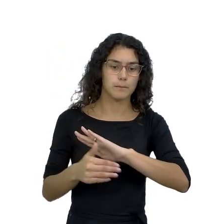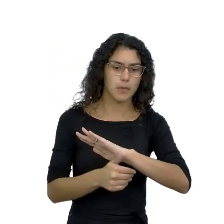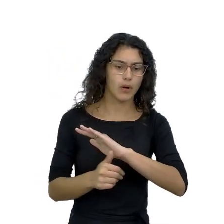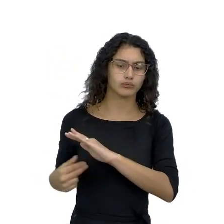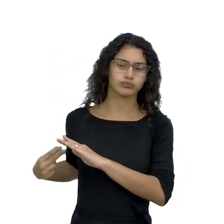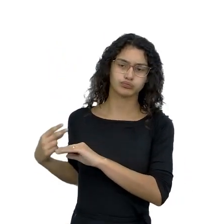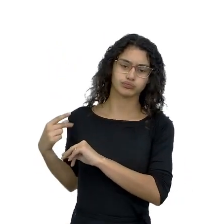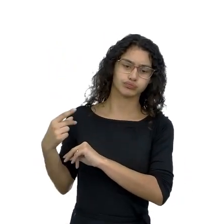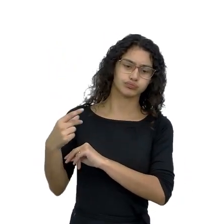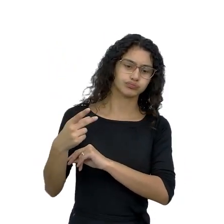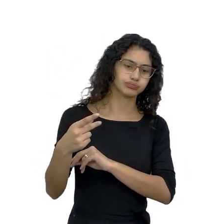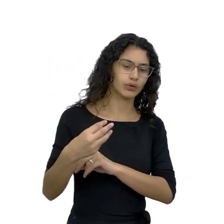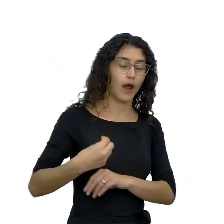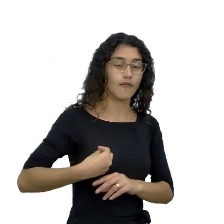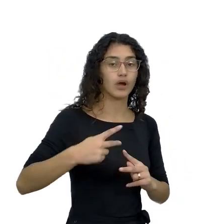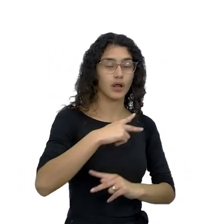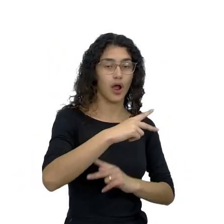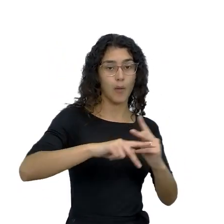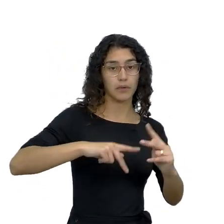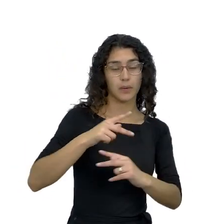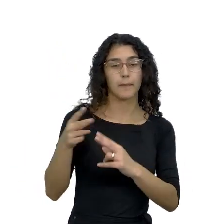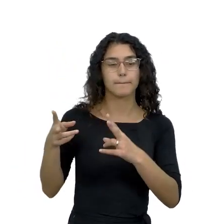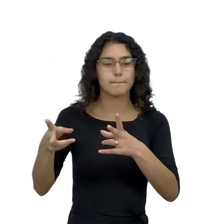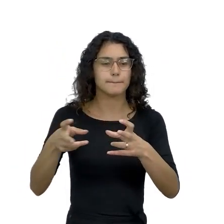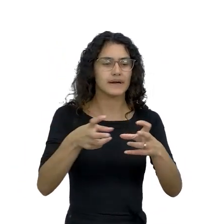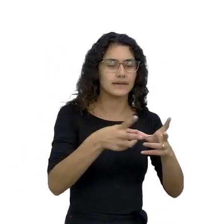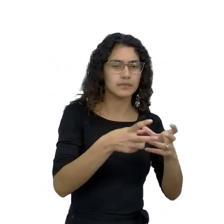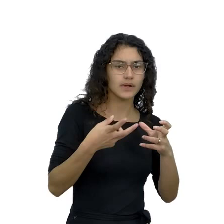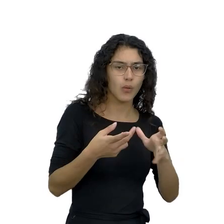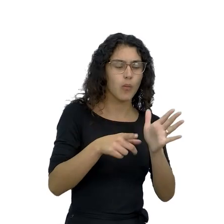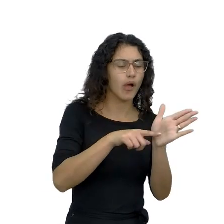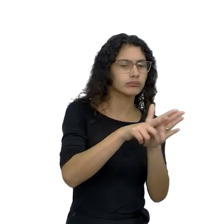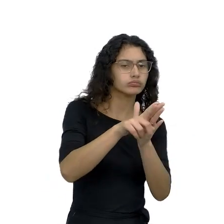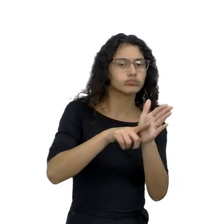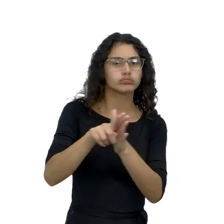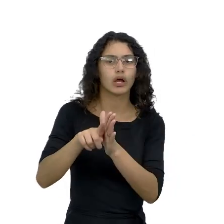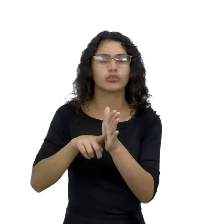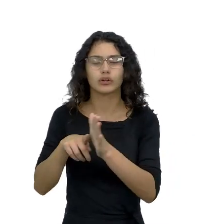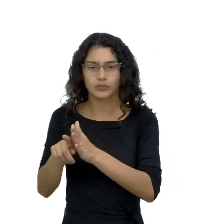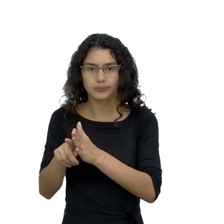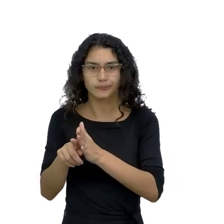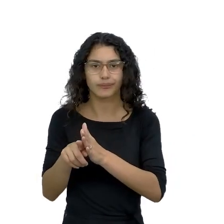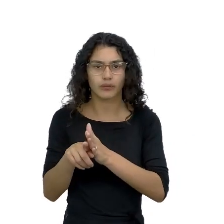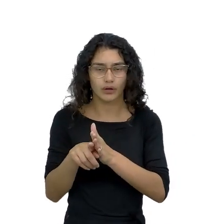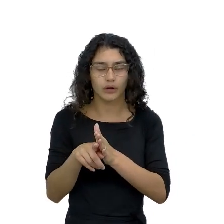Então, seria uma observação, seria uma investigação e seria